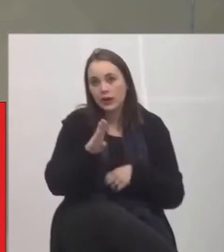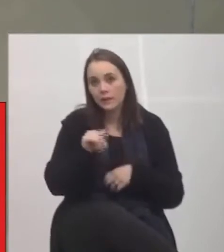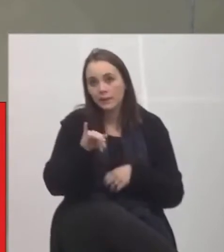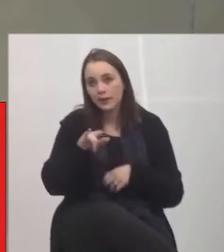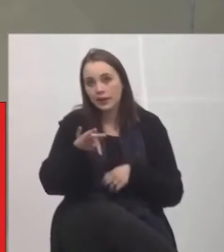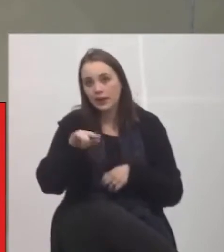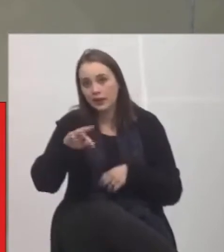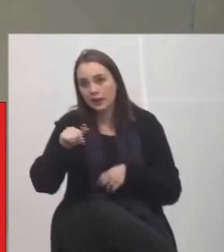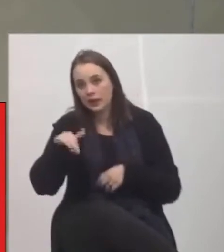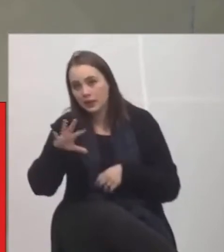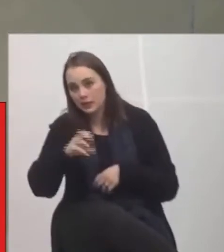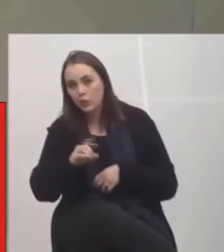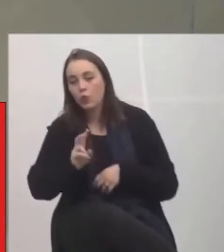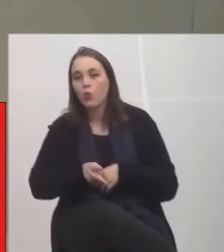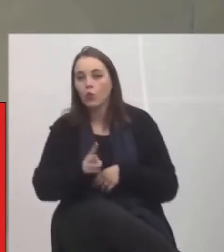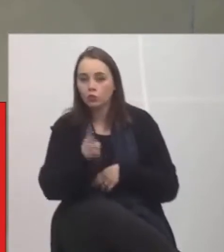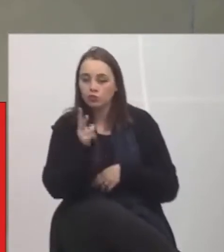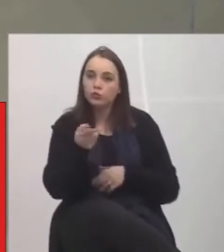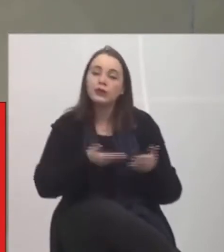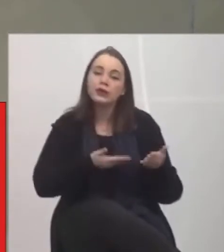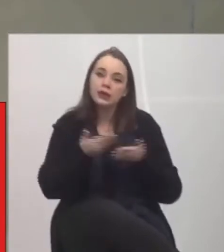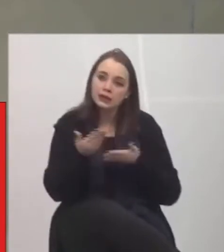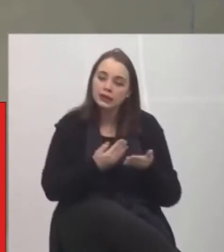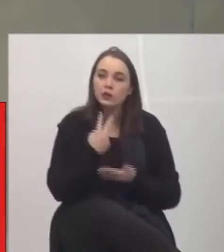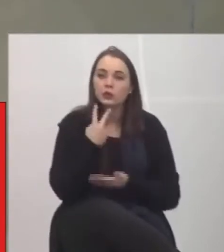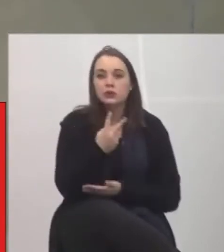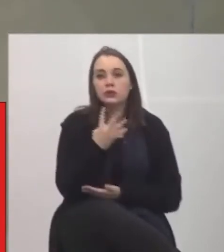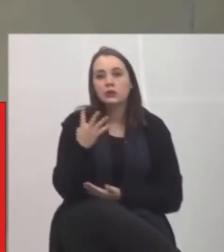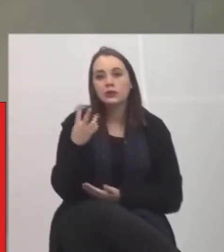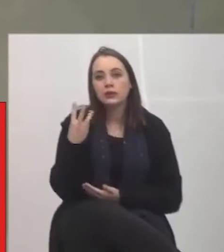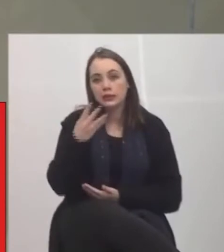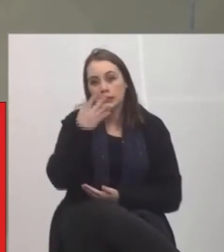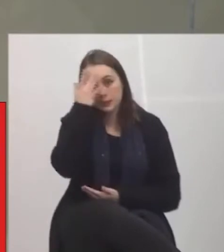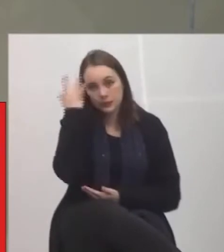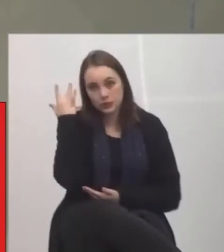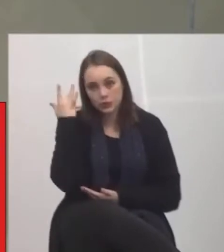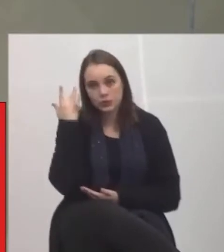né? E atendeu no período 243 pessoas.